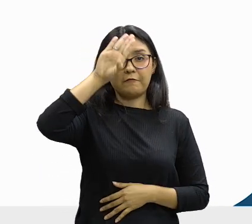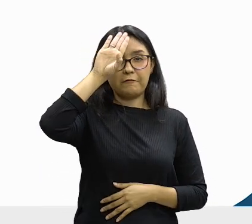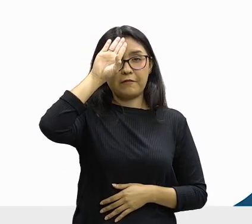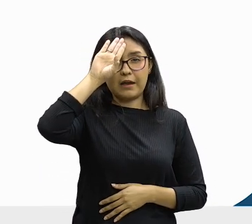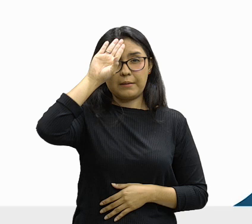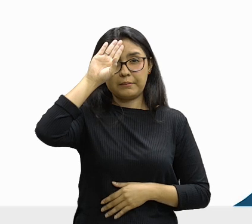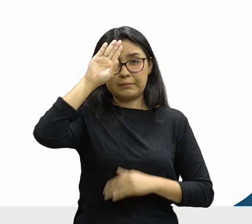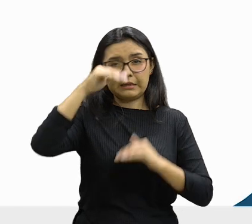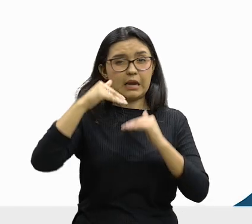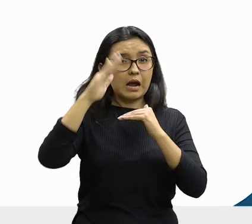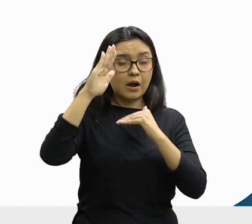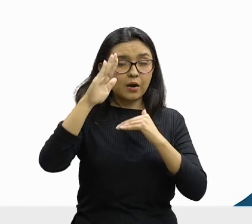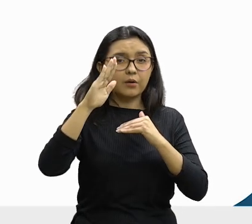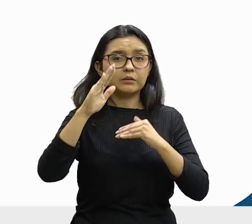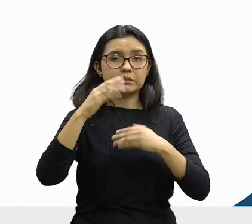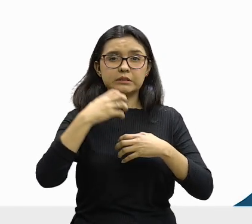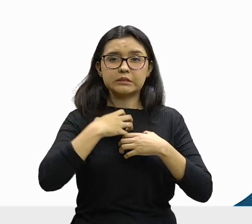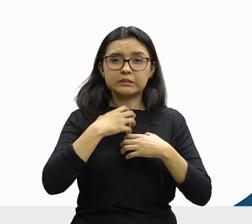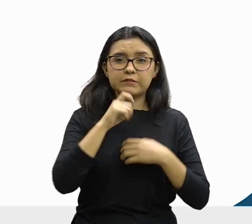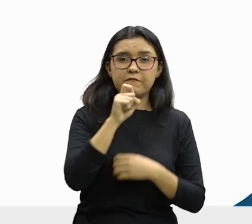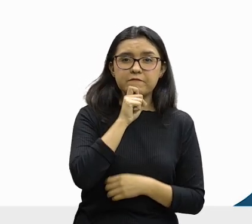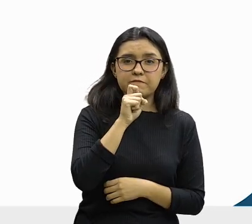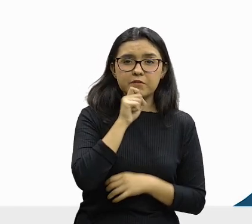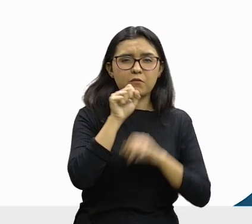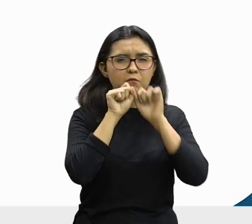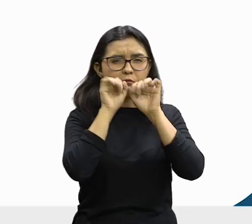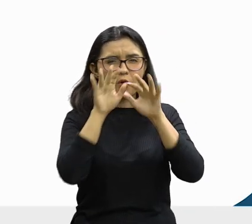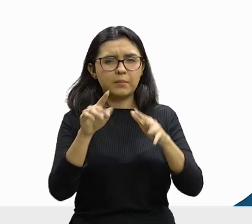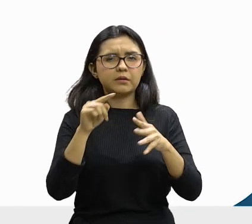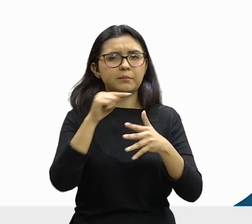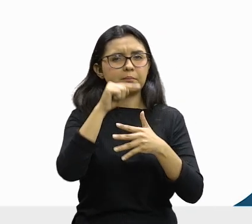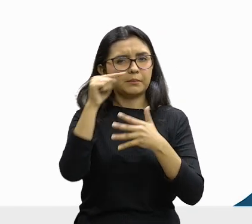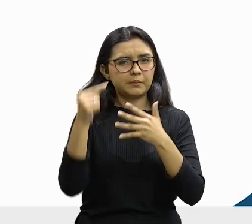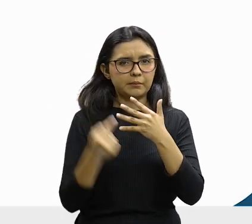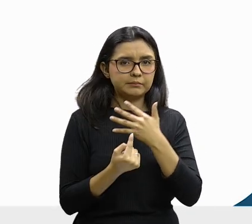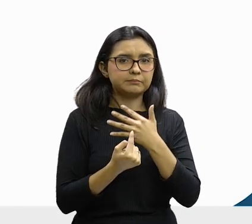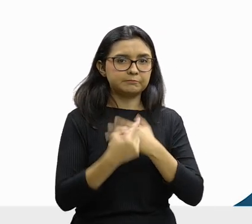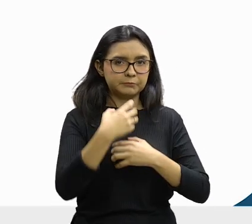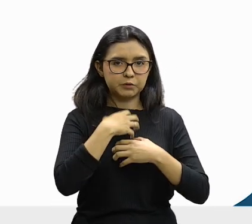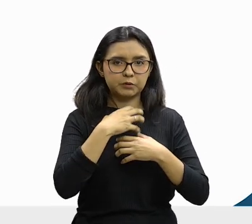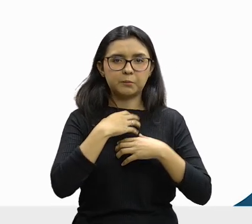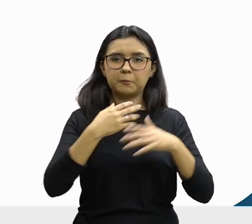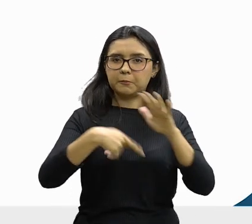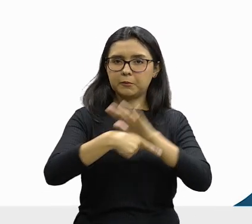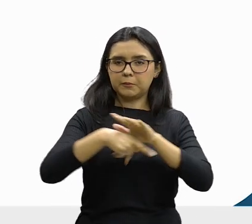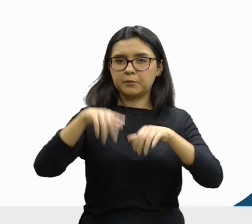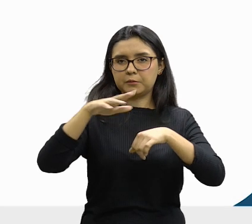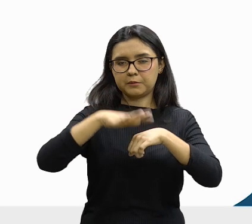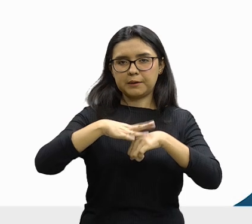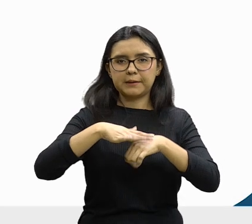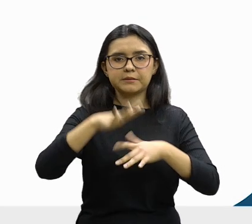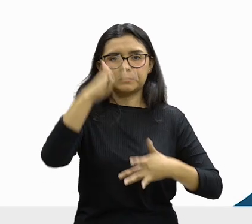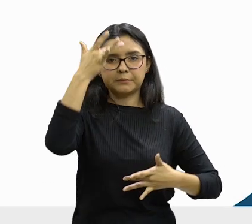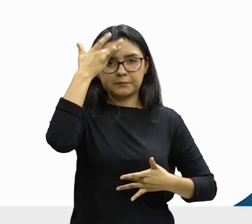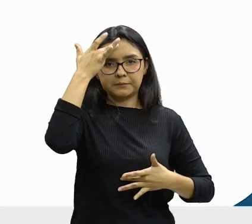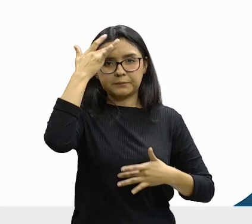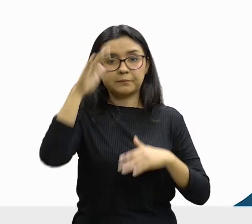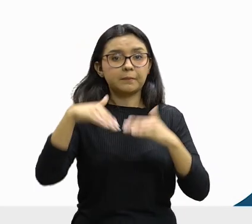alta, calafrios, vômitos e assim por diante. Beleza? Bem, e indo então para a